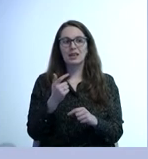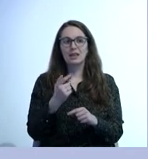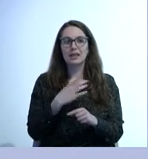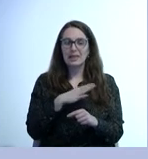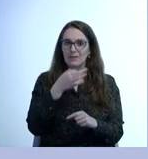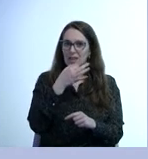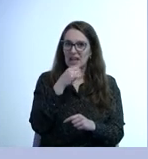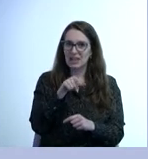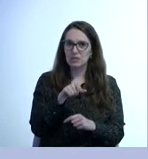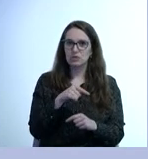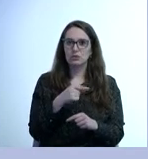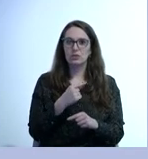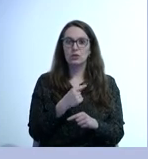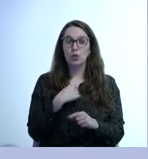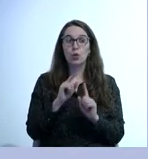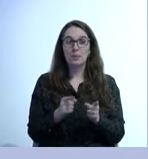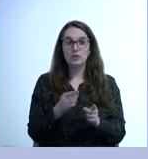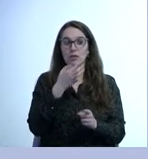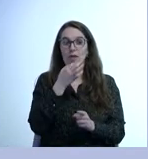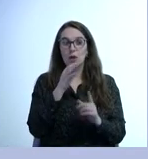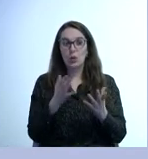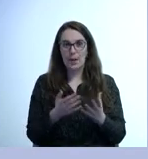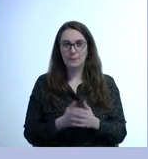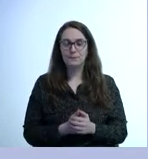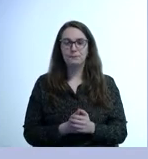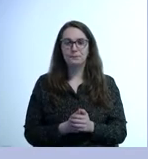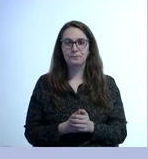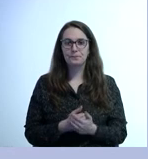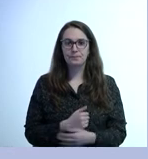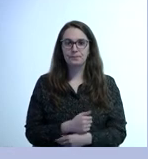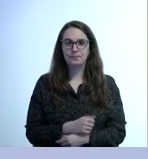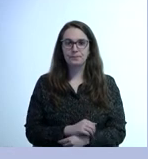sentido. E começo por